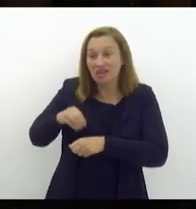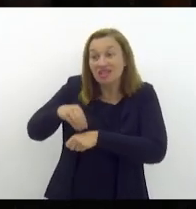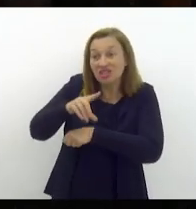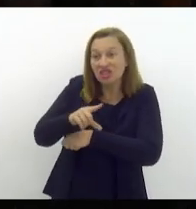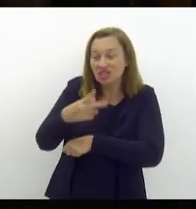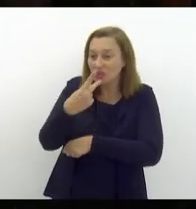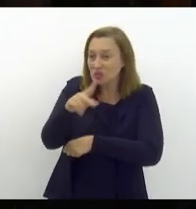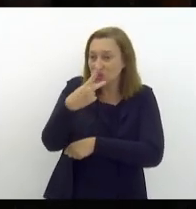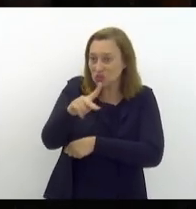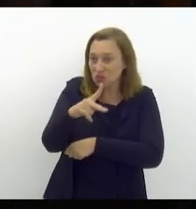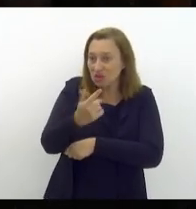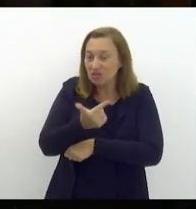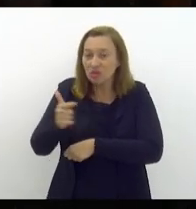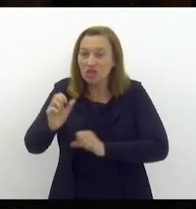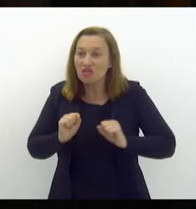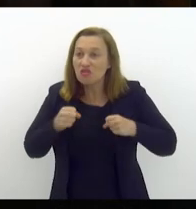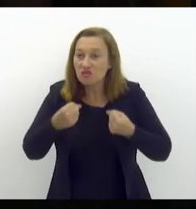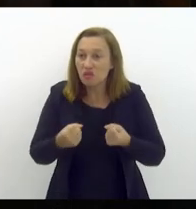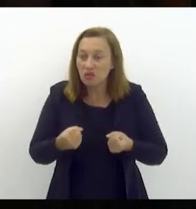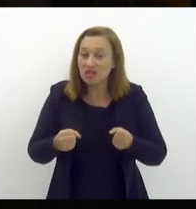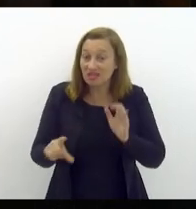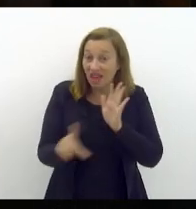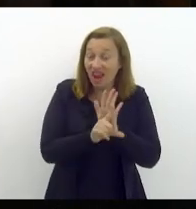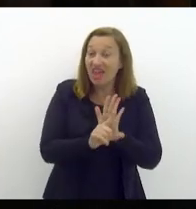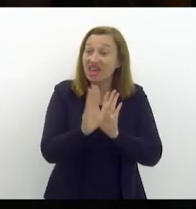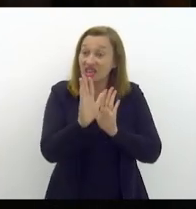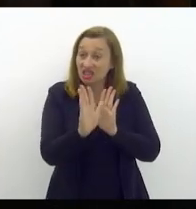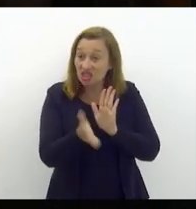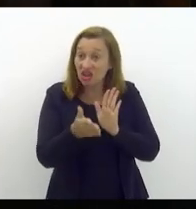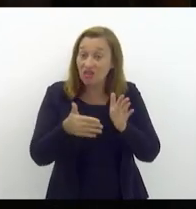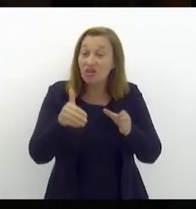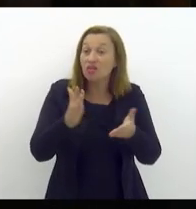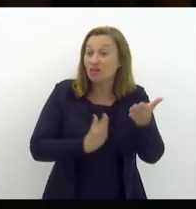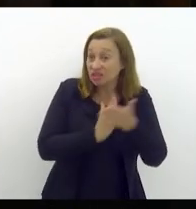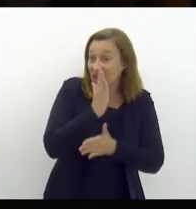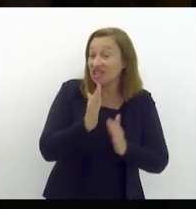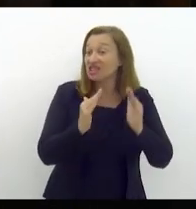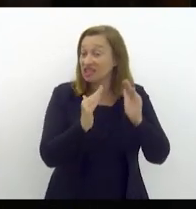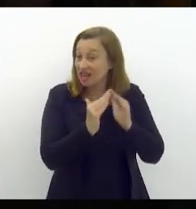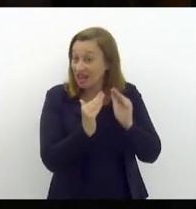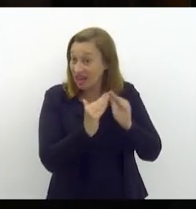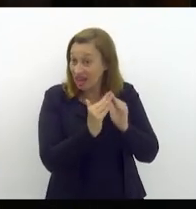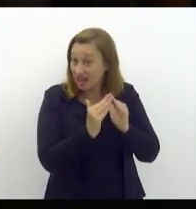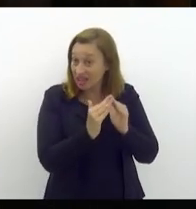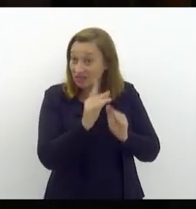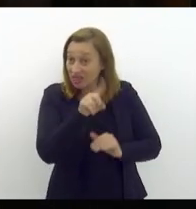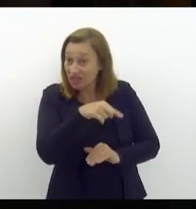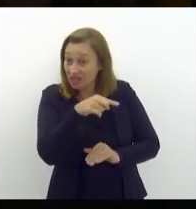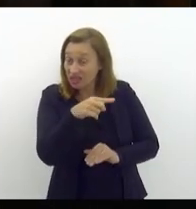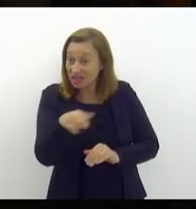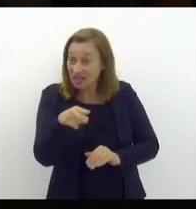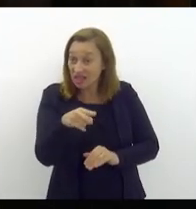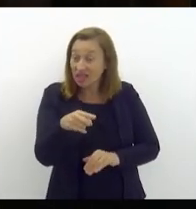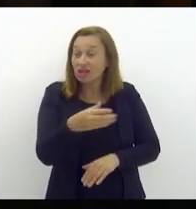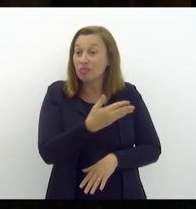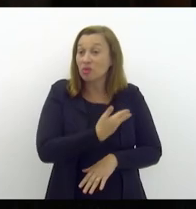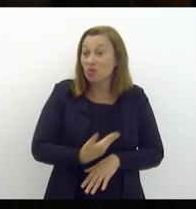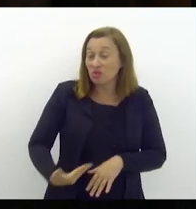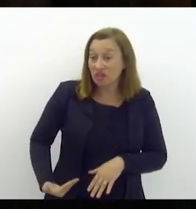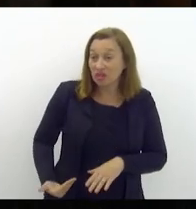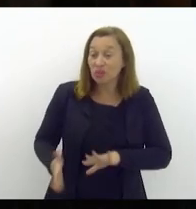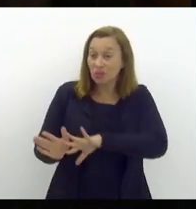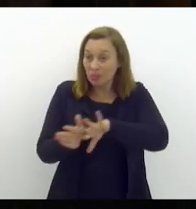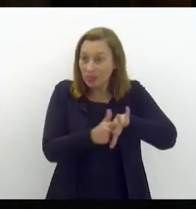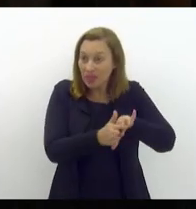sua, ela não tem força em cima da lei que já foi votada nessa casa e foi homologada pelo governador Cláudio Castro, fiz até uma pergunta, se